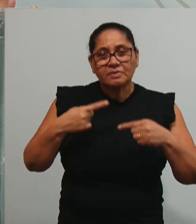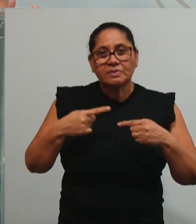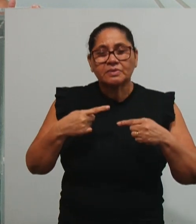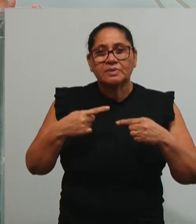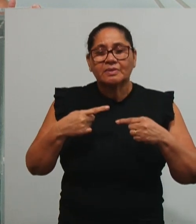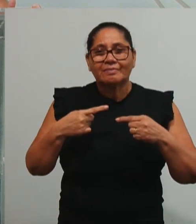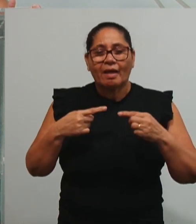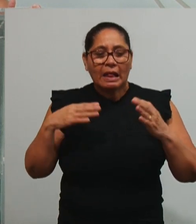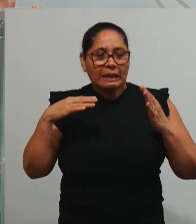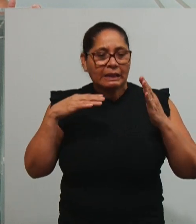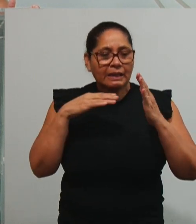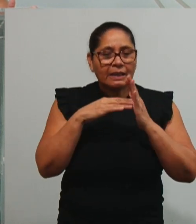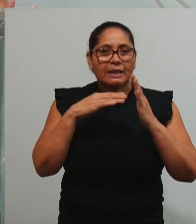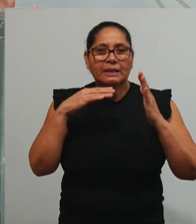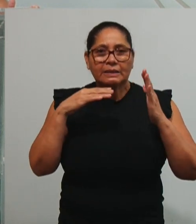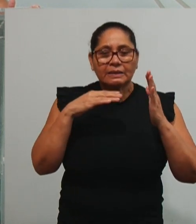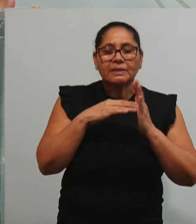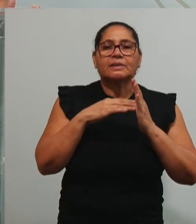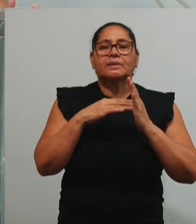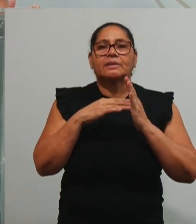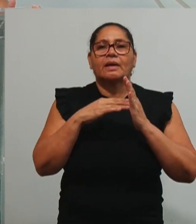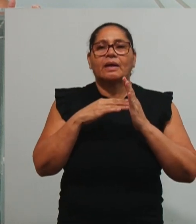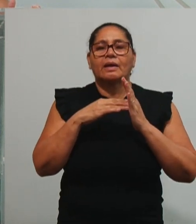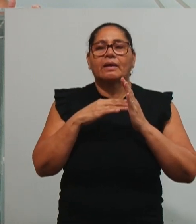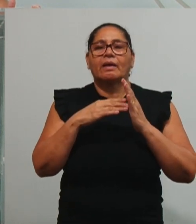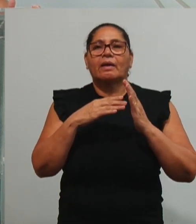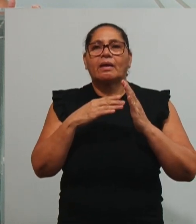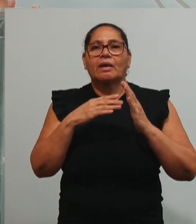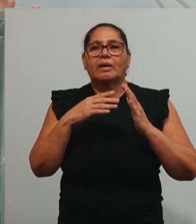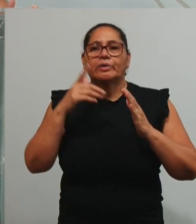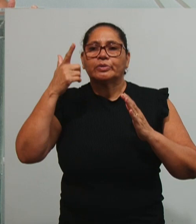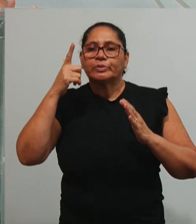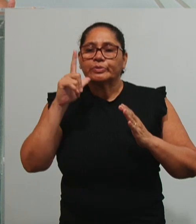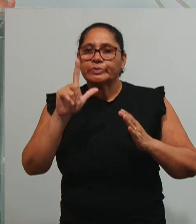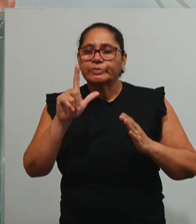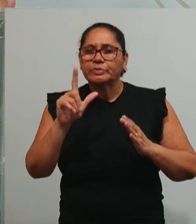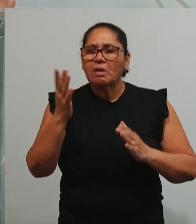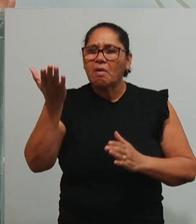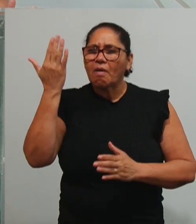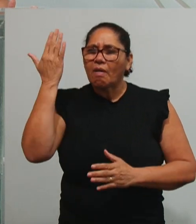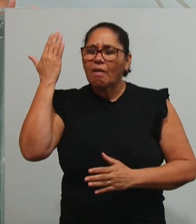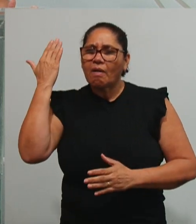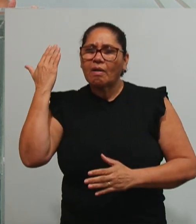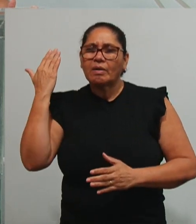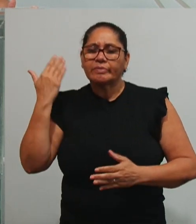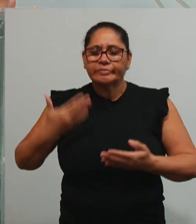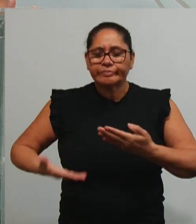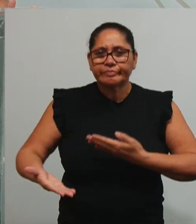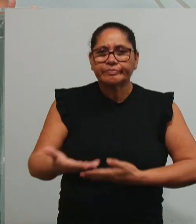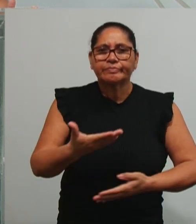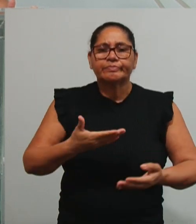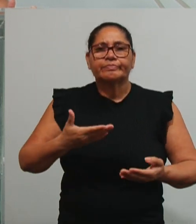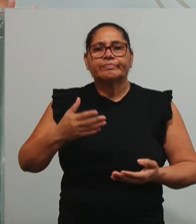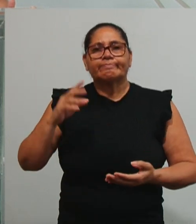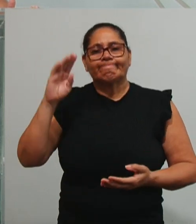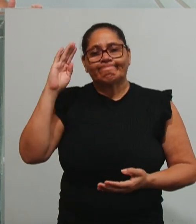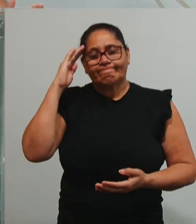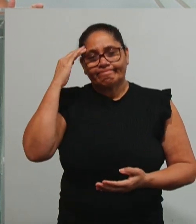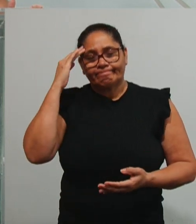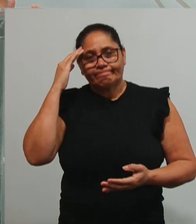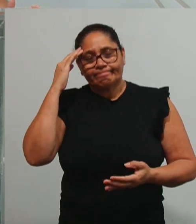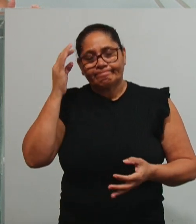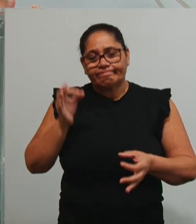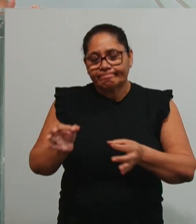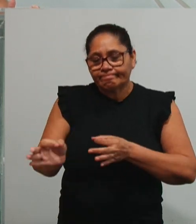que rompeu barreiras, que quebrou paradigmas da época em relação ao entendimento sobre planejamento,